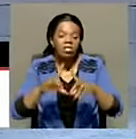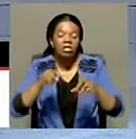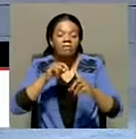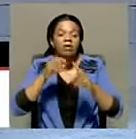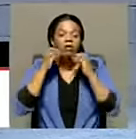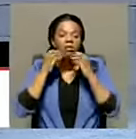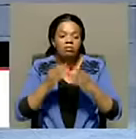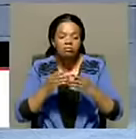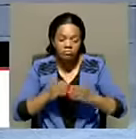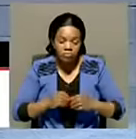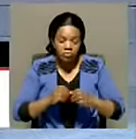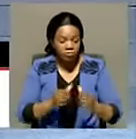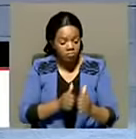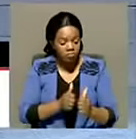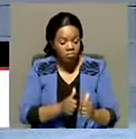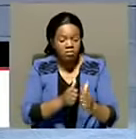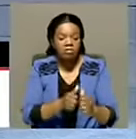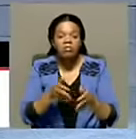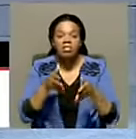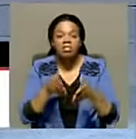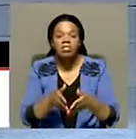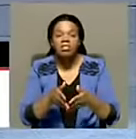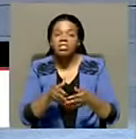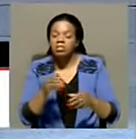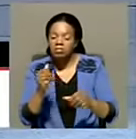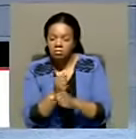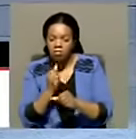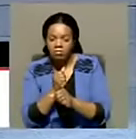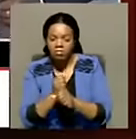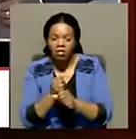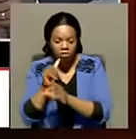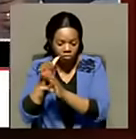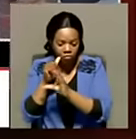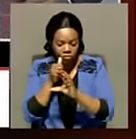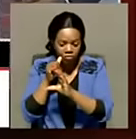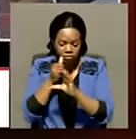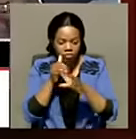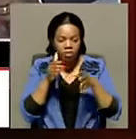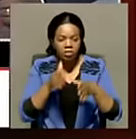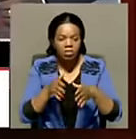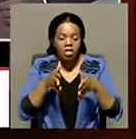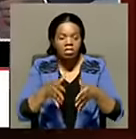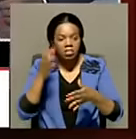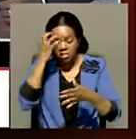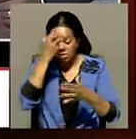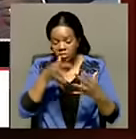vamos continuar a acompanhar ao longo da nossa programação informativa. De